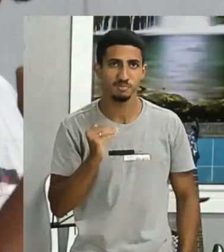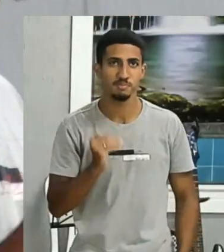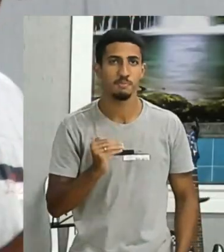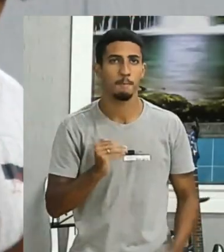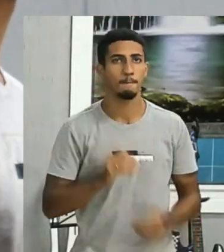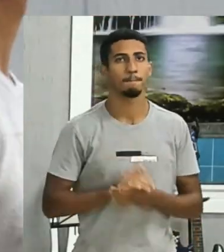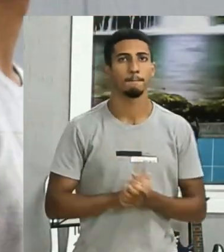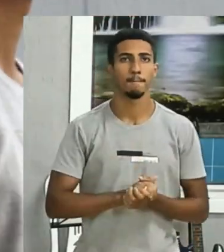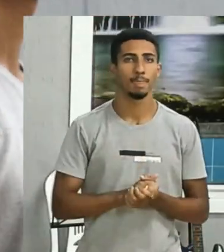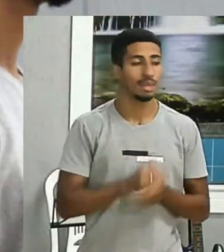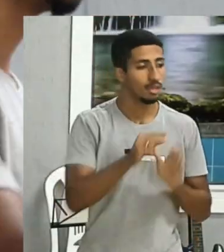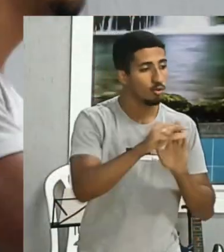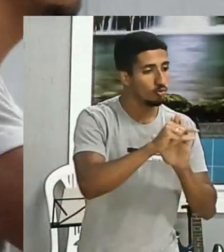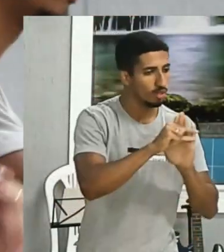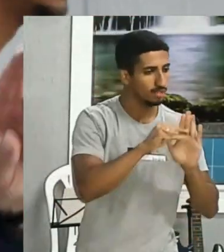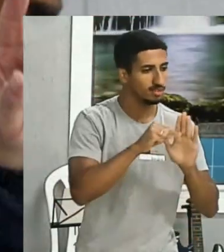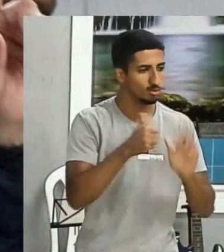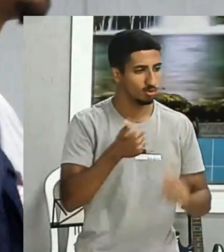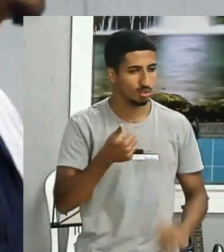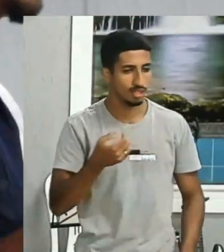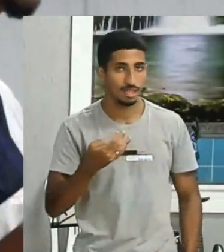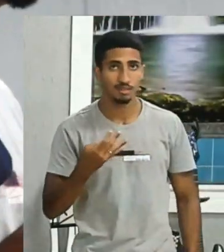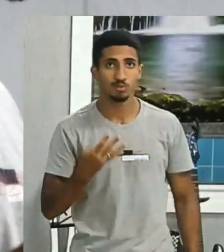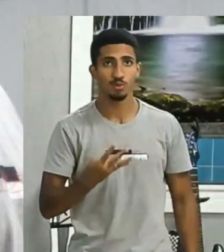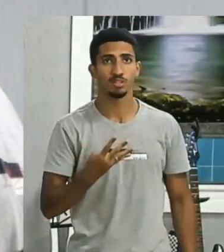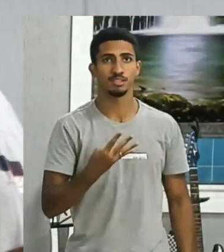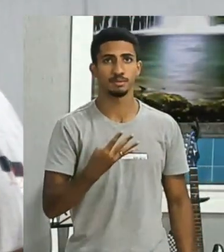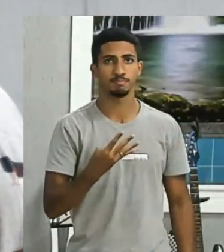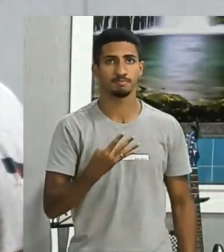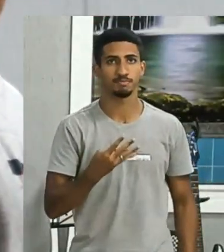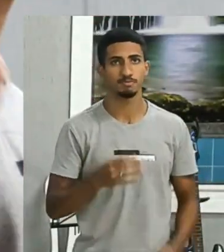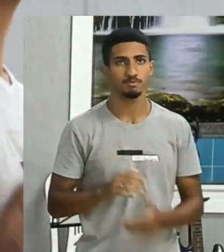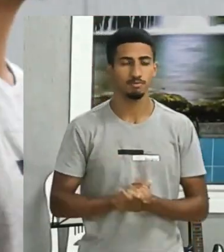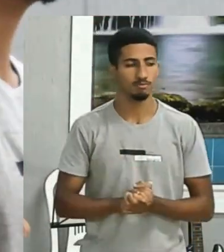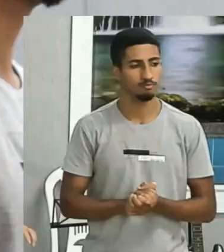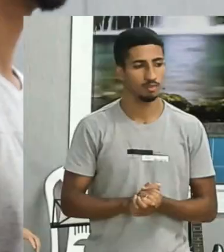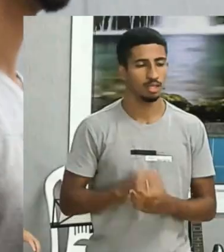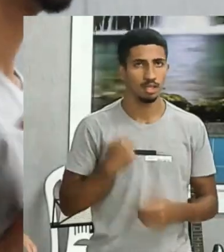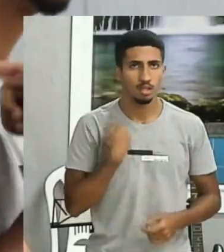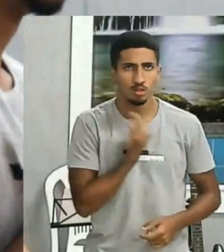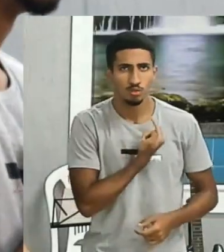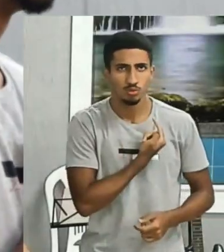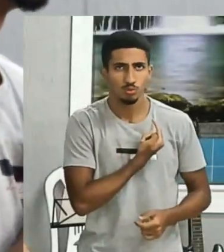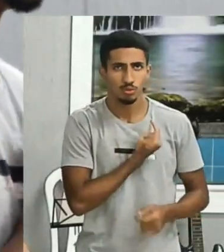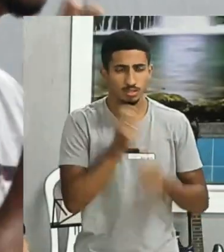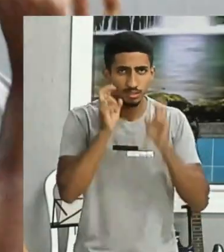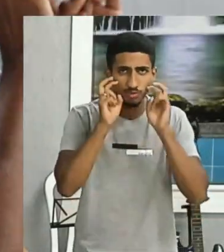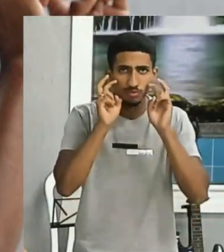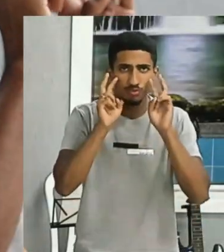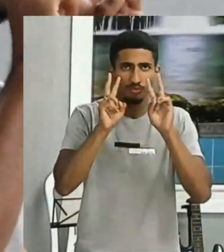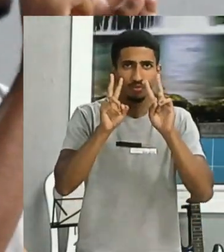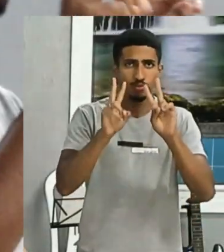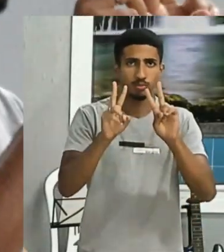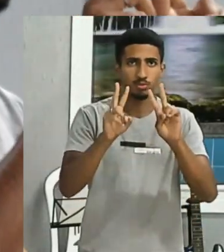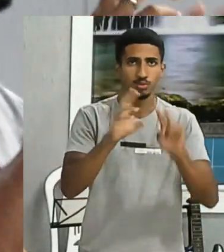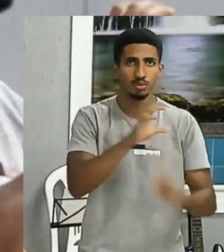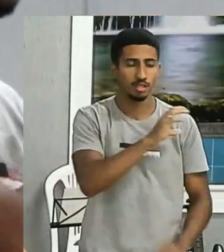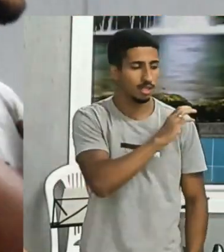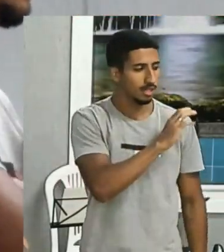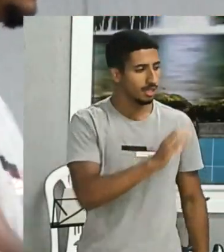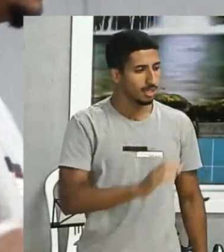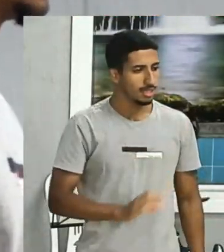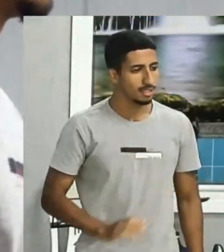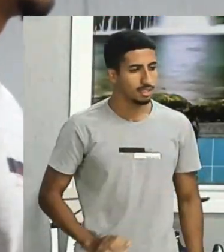No versículo 14, nós encontramos Cristo sendo apresentado como